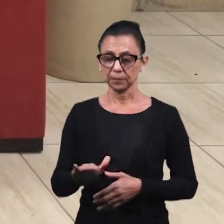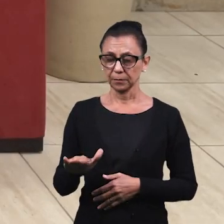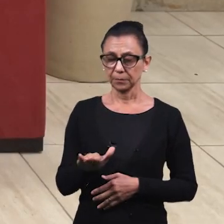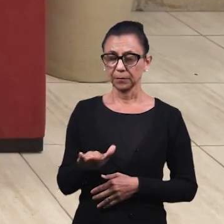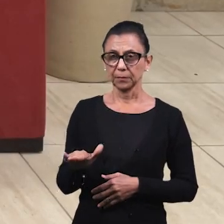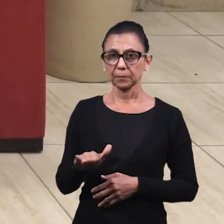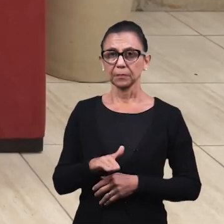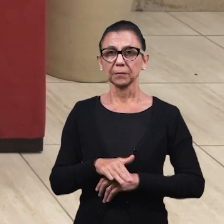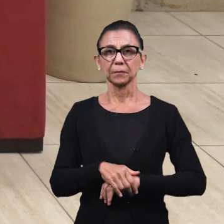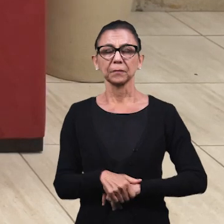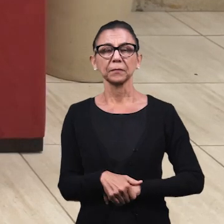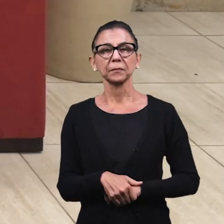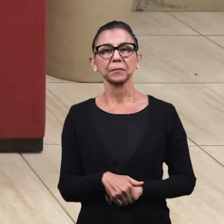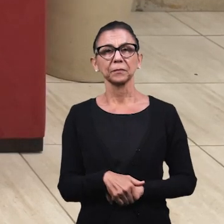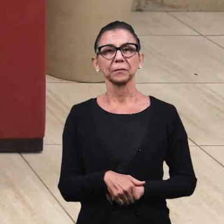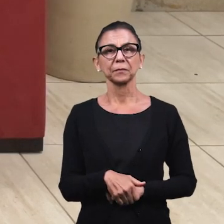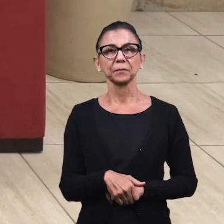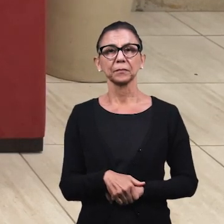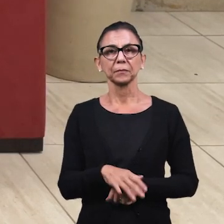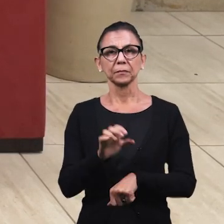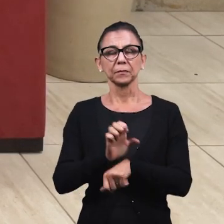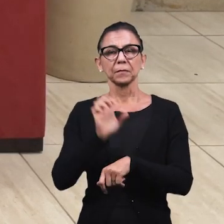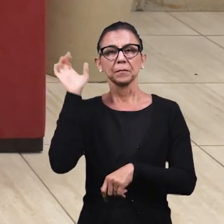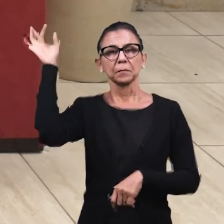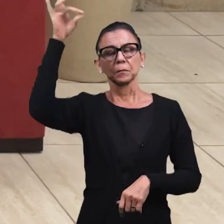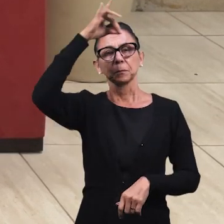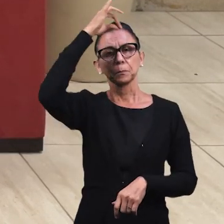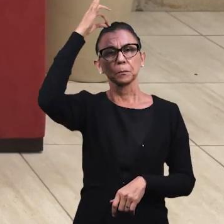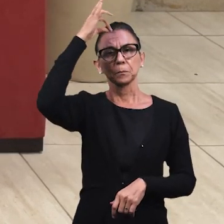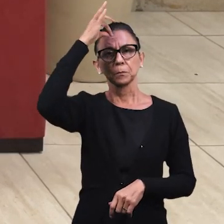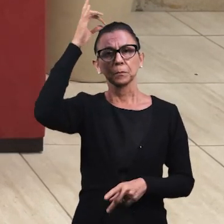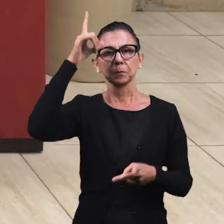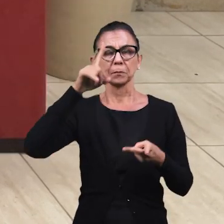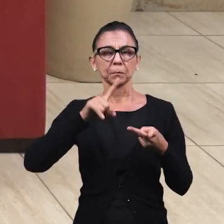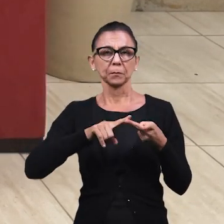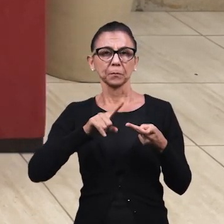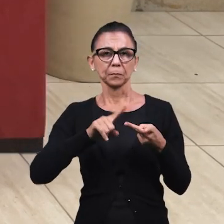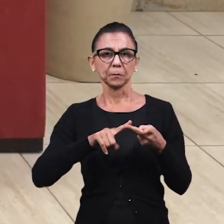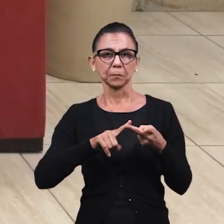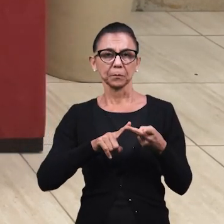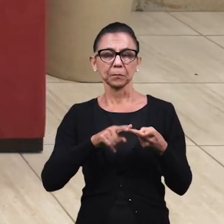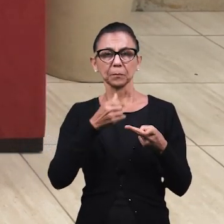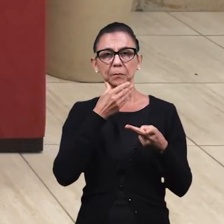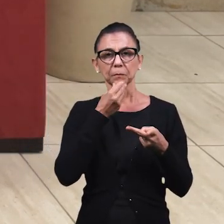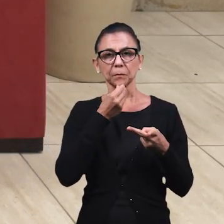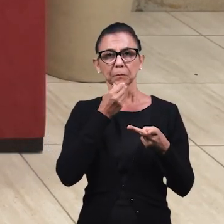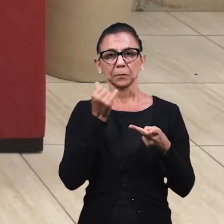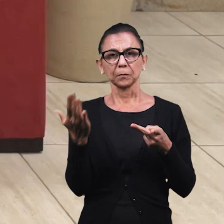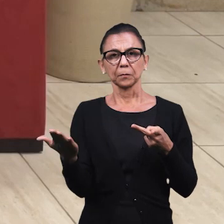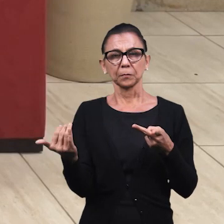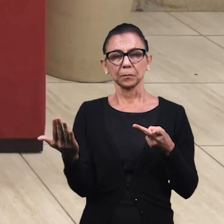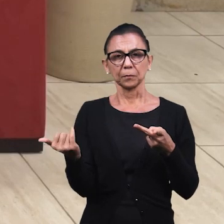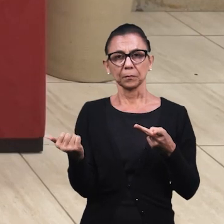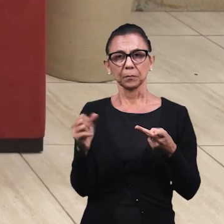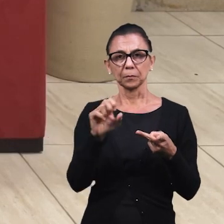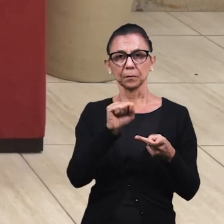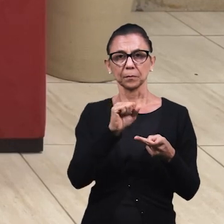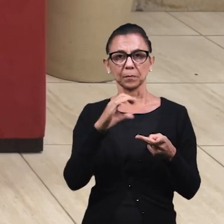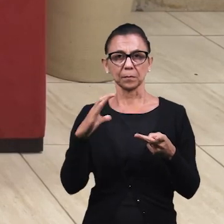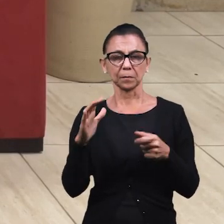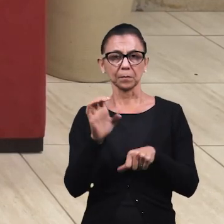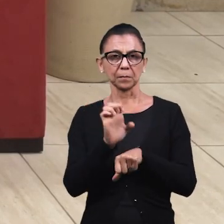Emily Fontes Cruz de Castelo, Espírito Santo, o jovem Jandresson Batista de Gaspar,